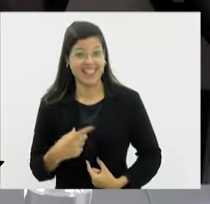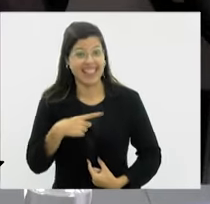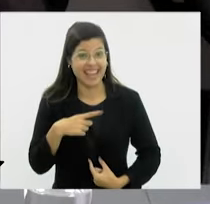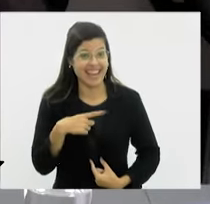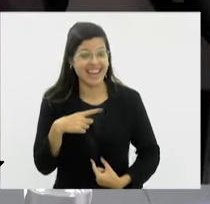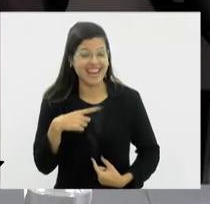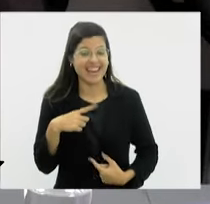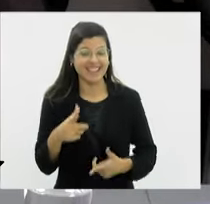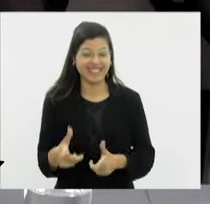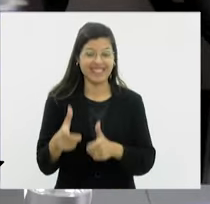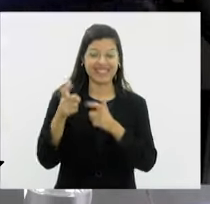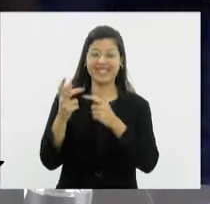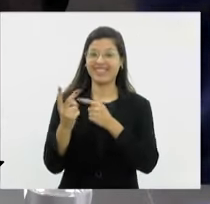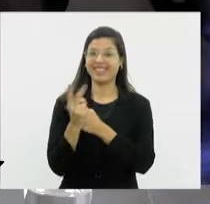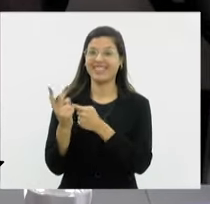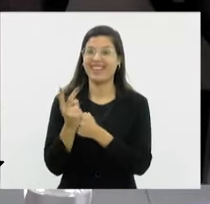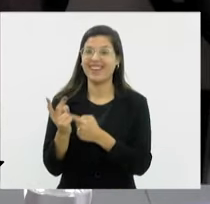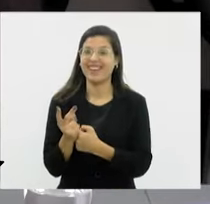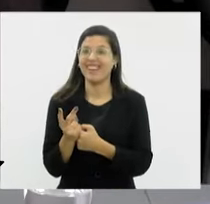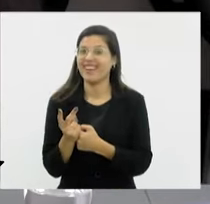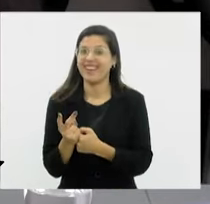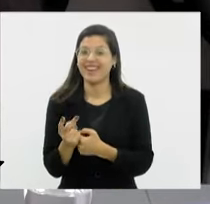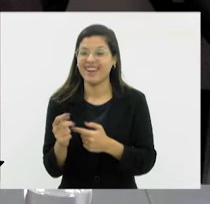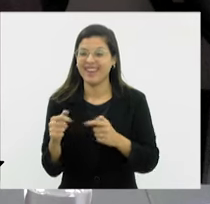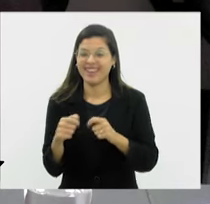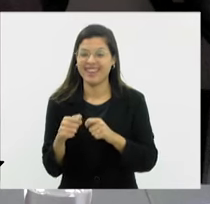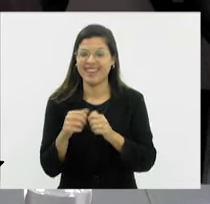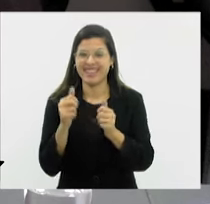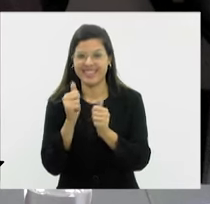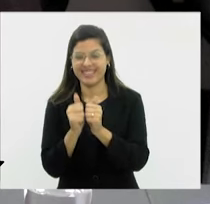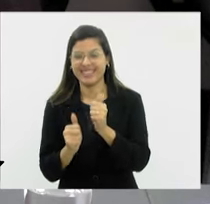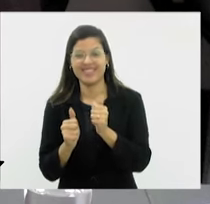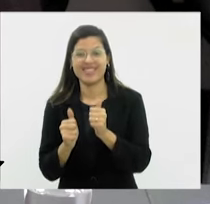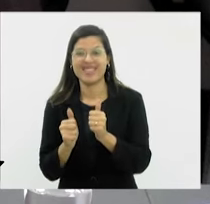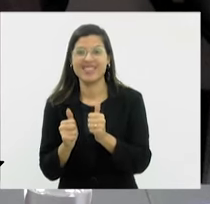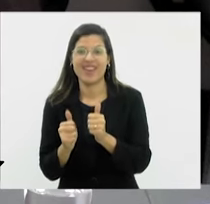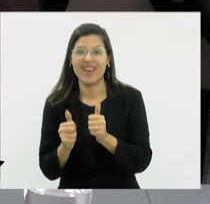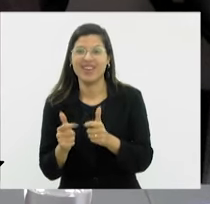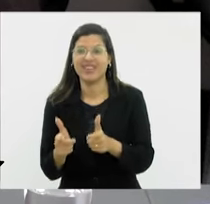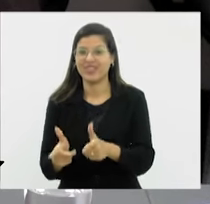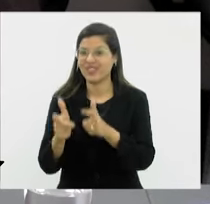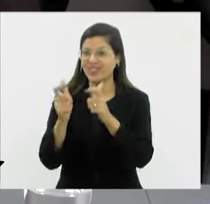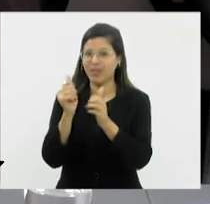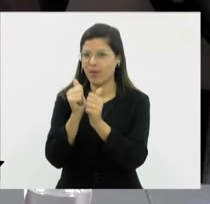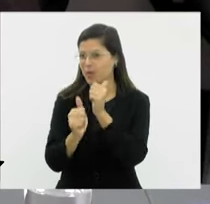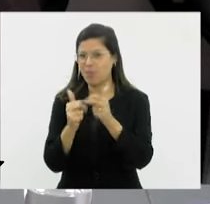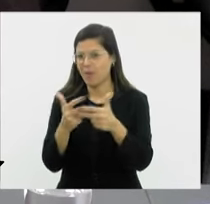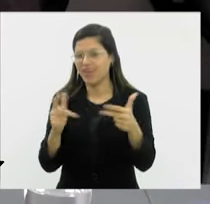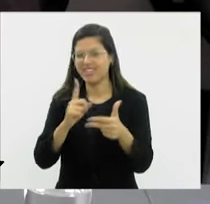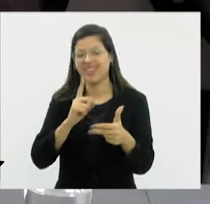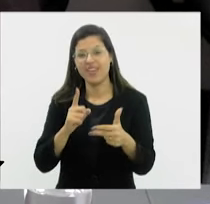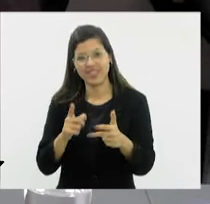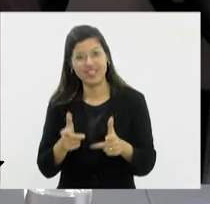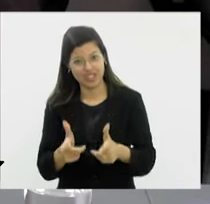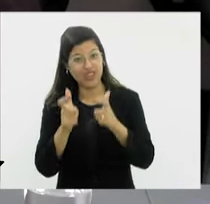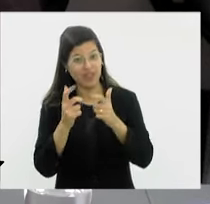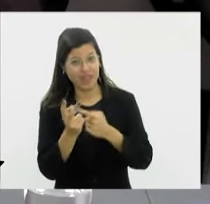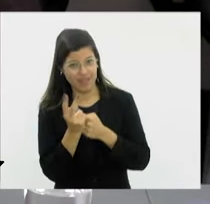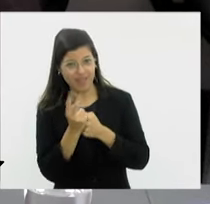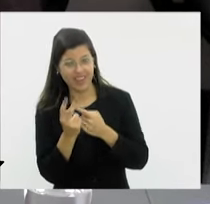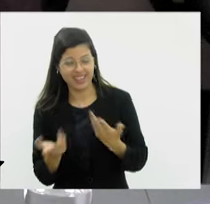entrei aqui na opção de clube. Eu não pratico tiro de esportivo, eu pratico tiro de defesa. São modalidades totalmente distintas. Sim, porque são as modalidades dos